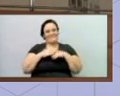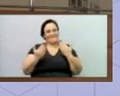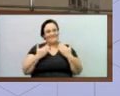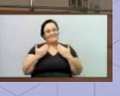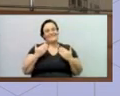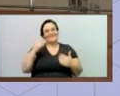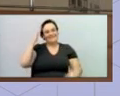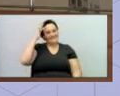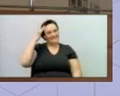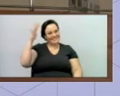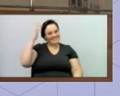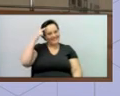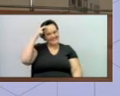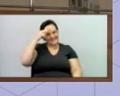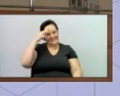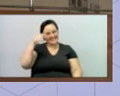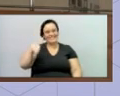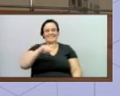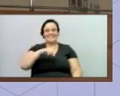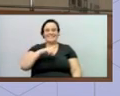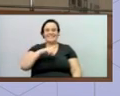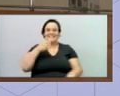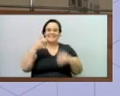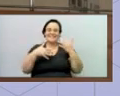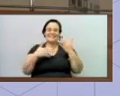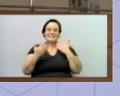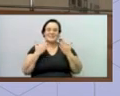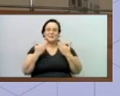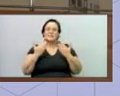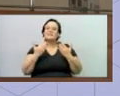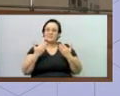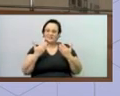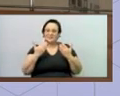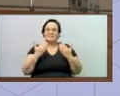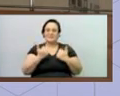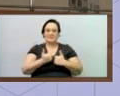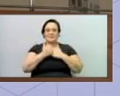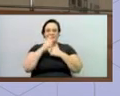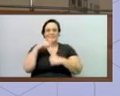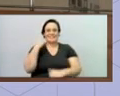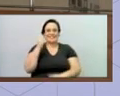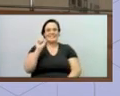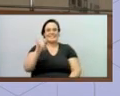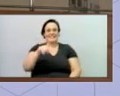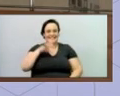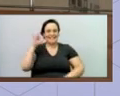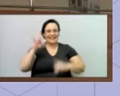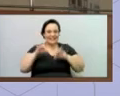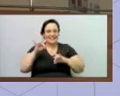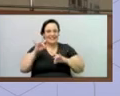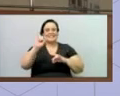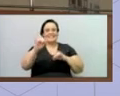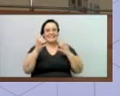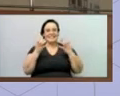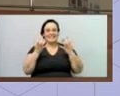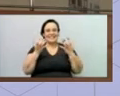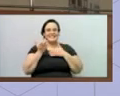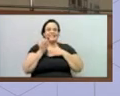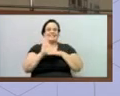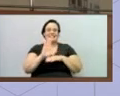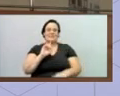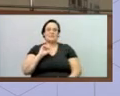vocês trouxeram e dizer que contem conosco se se for sair uma oficina Se quiserem ajuda eu a gente tá aí para